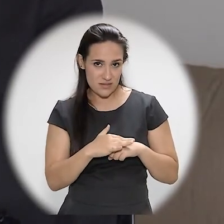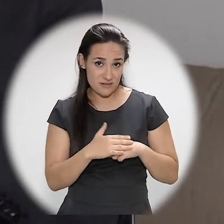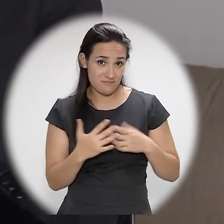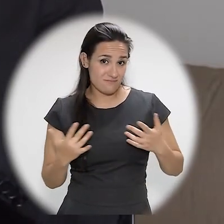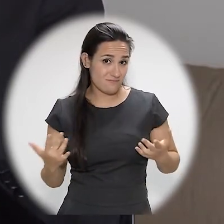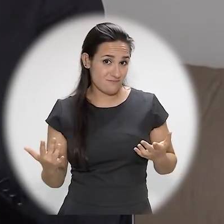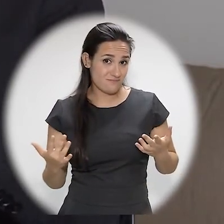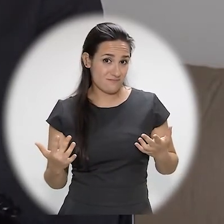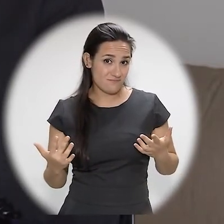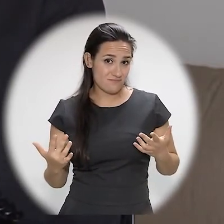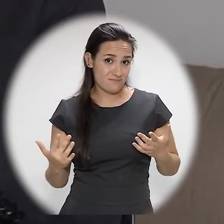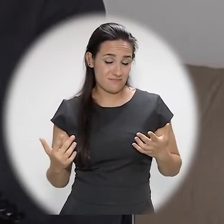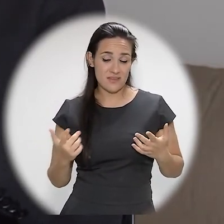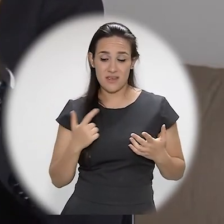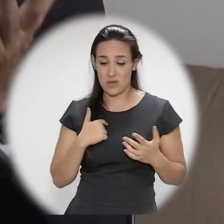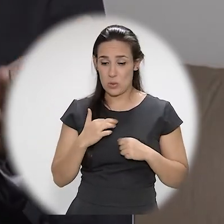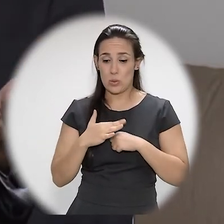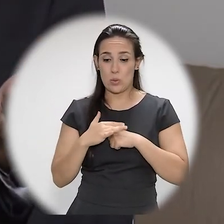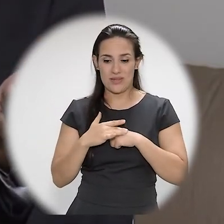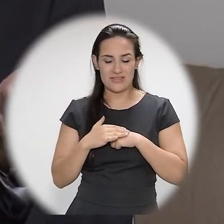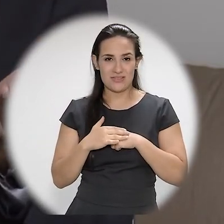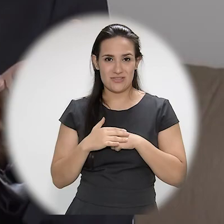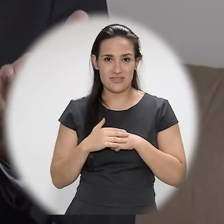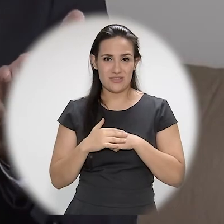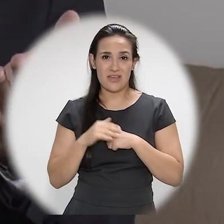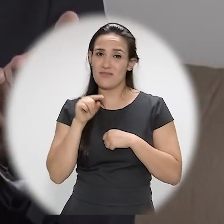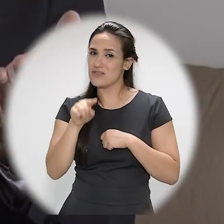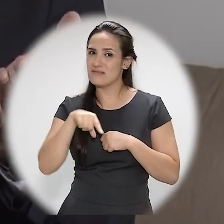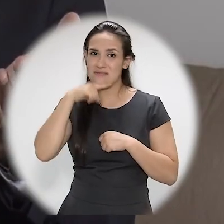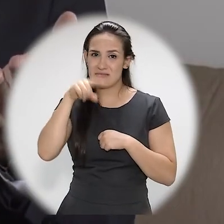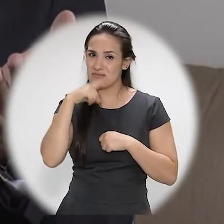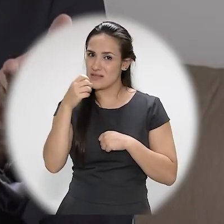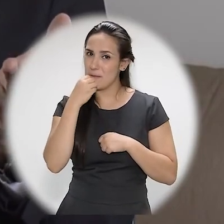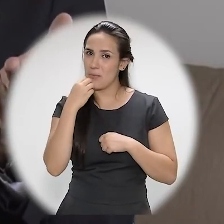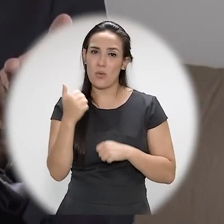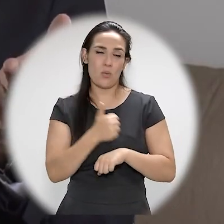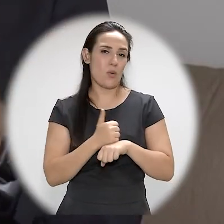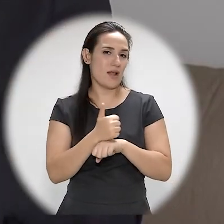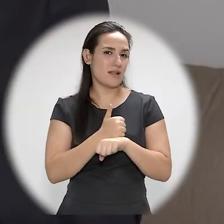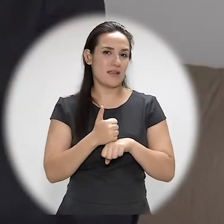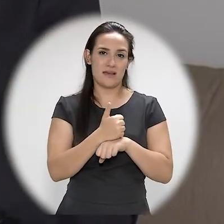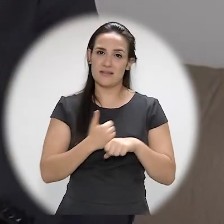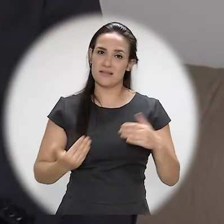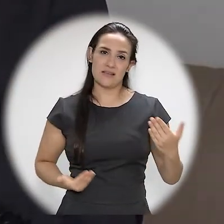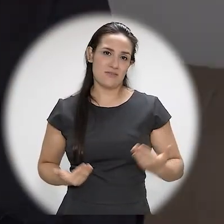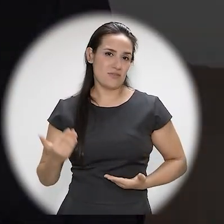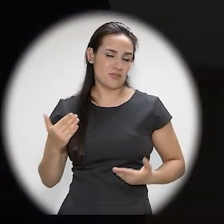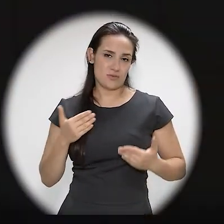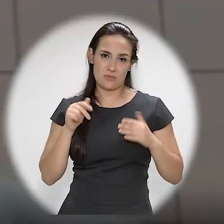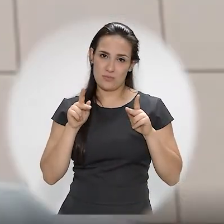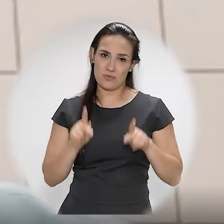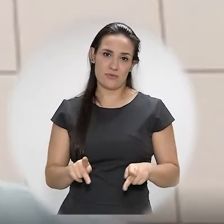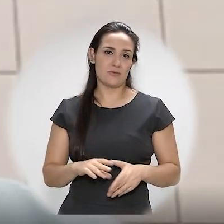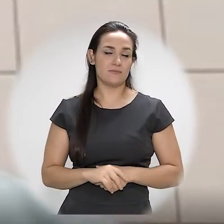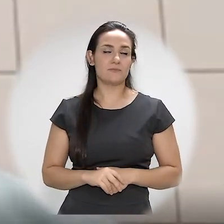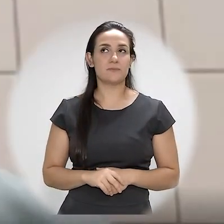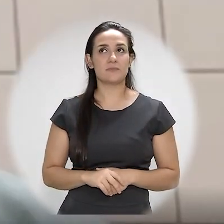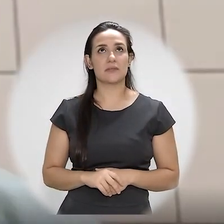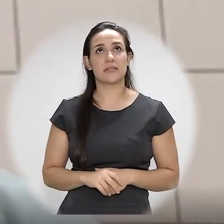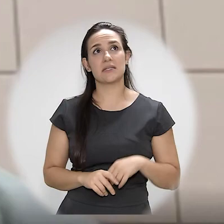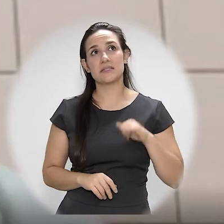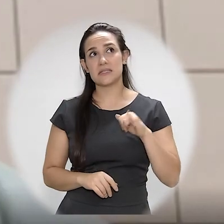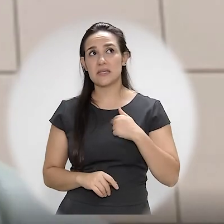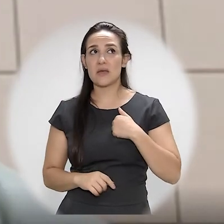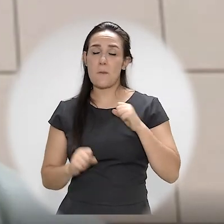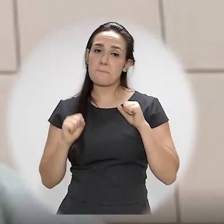doença, você vai ter o quê? Adoecimento. Você não vai fazer o que você mais gosta de fazer, cuidar do outro. Se eu